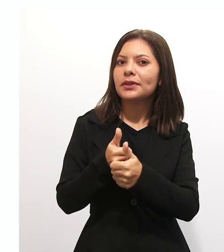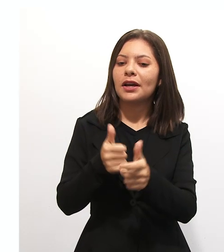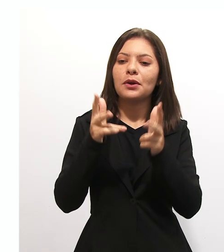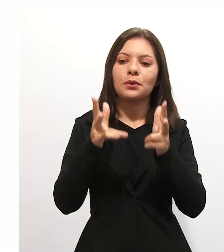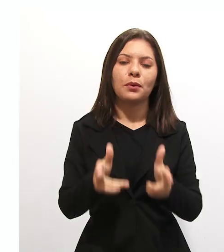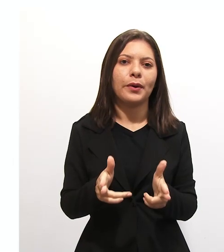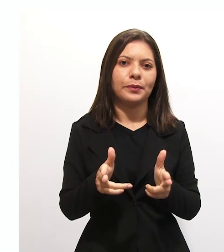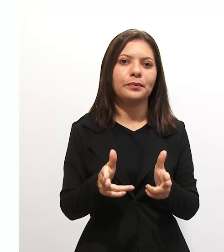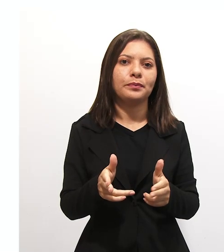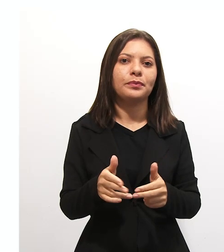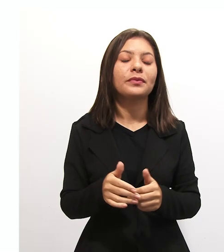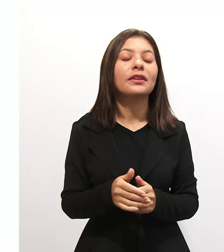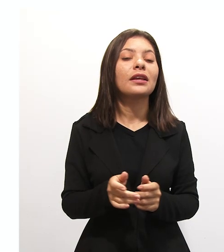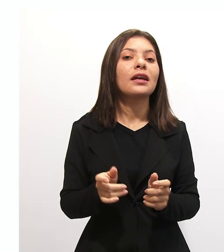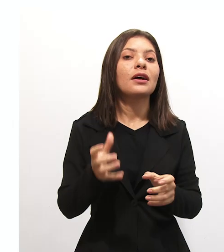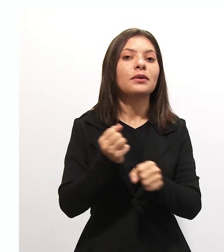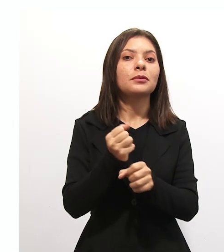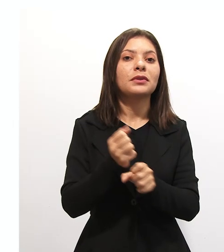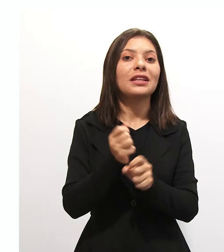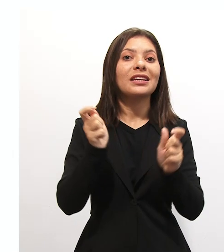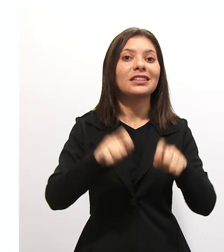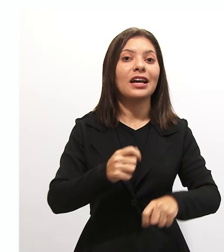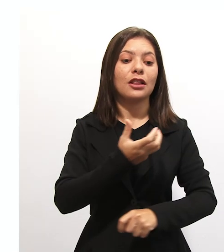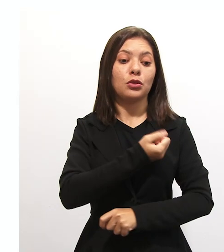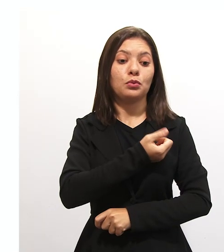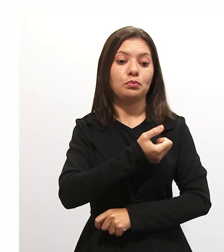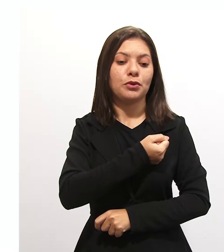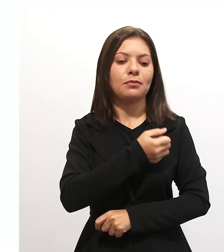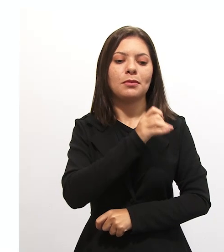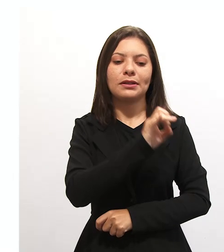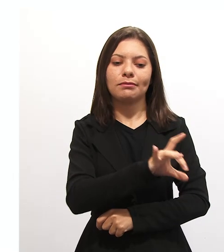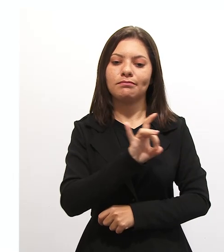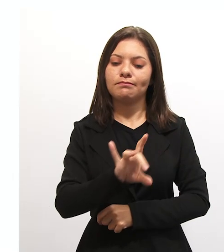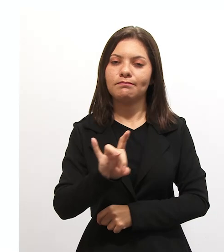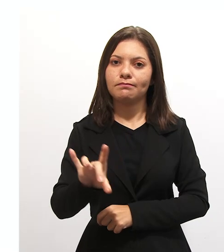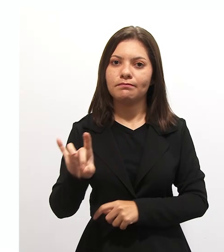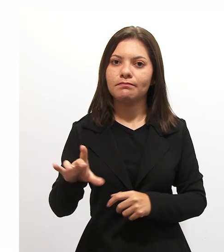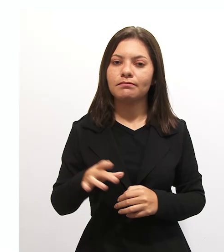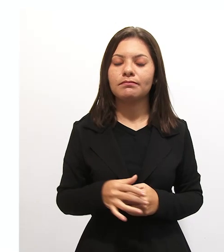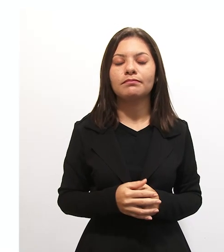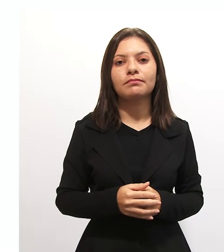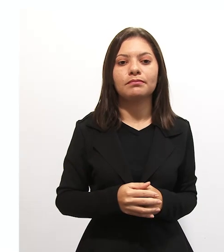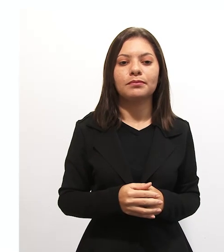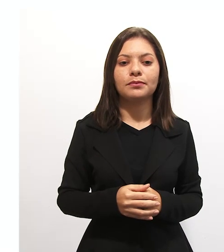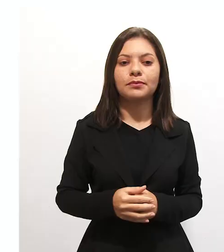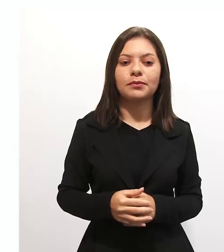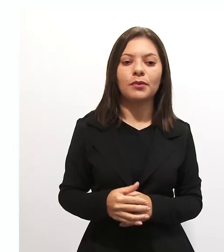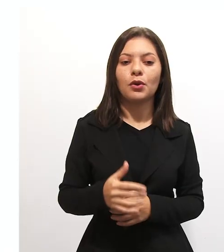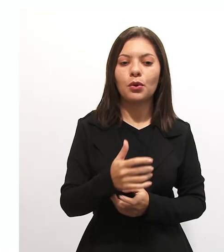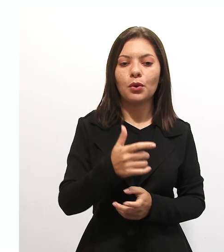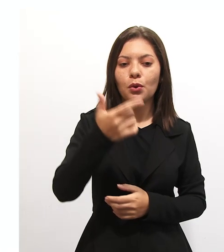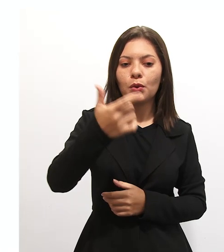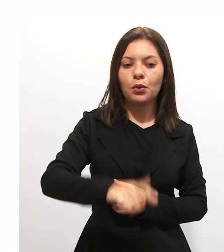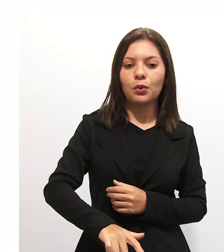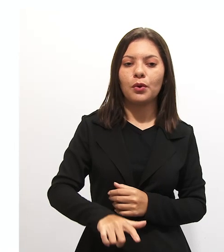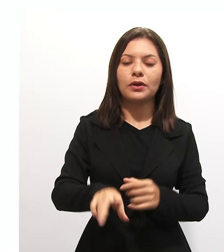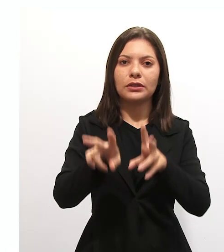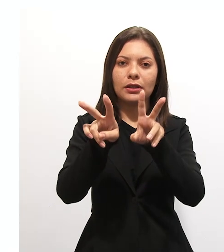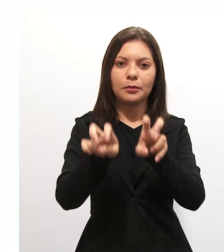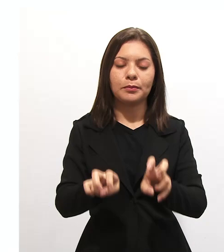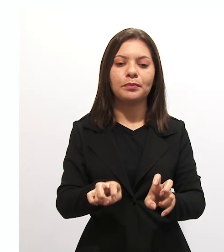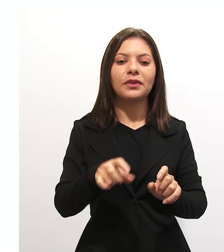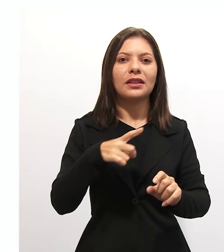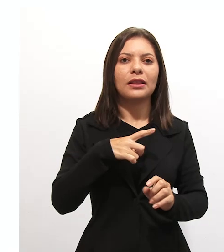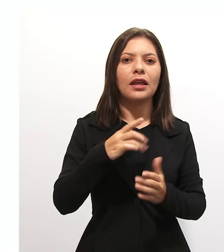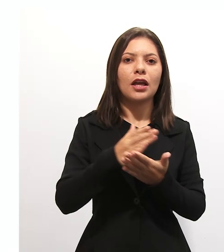para cada uma dessas etapas. E existem tipos de orçamento, pessoal. Existem